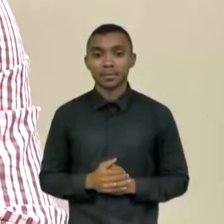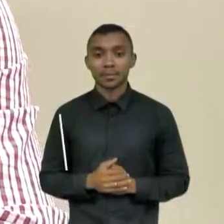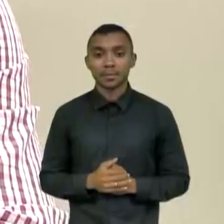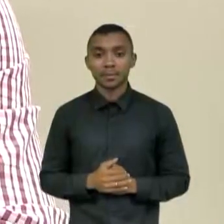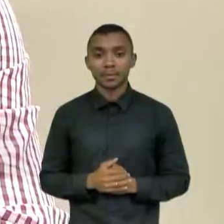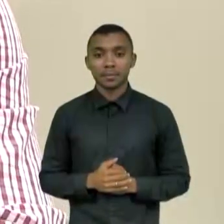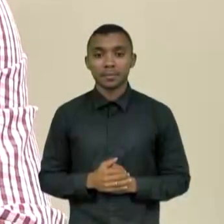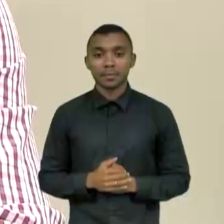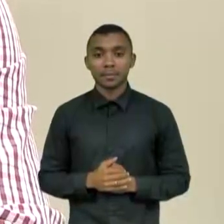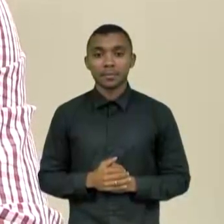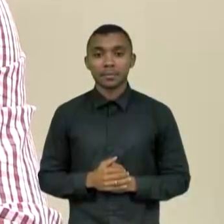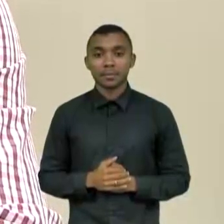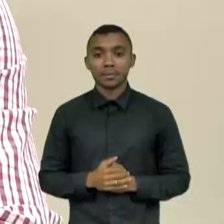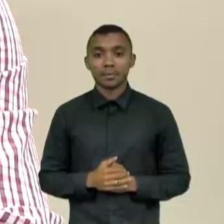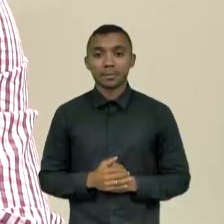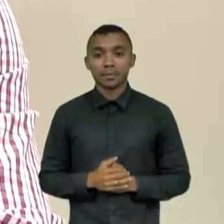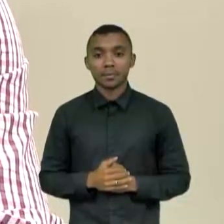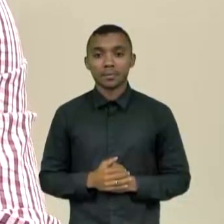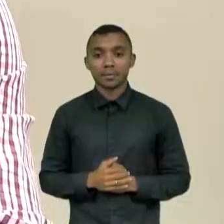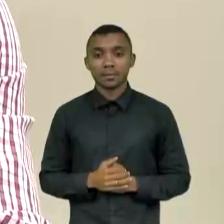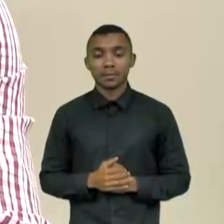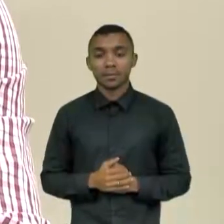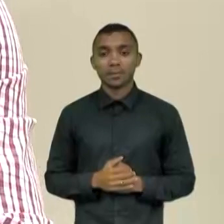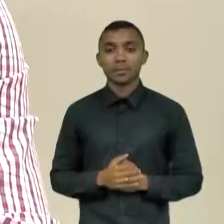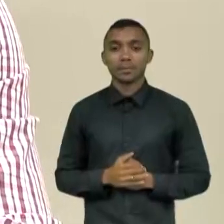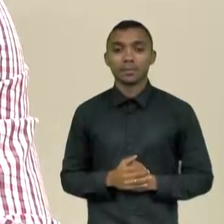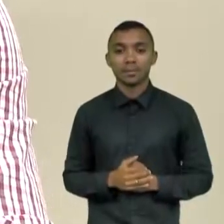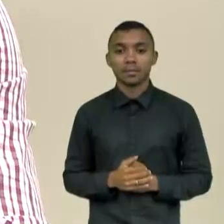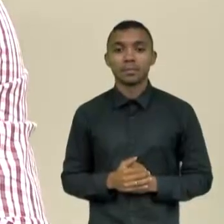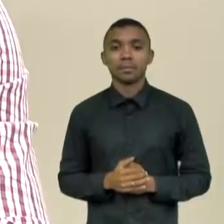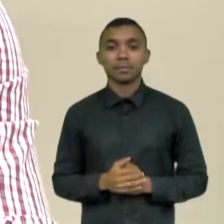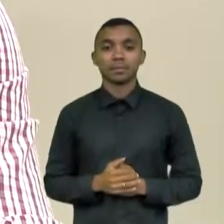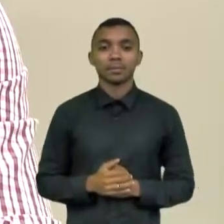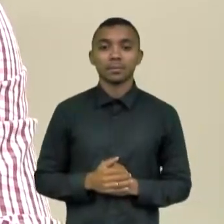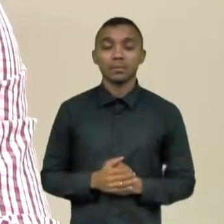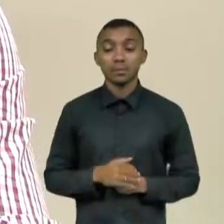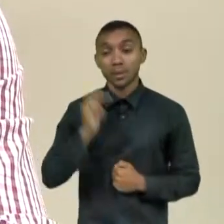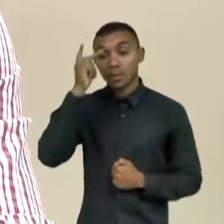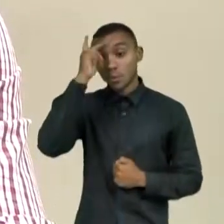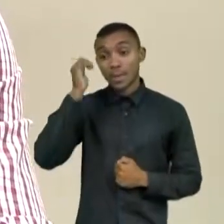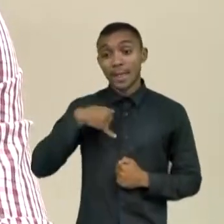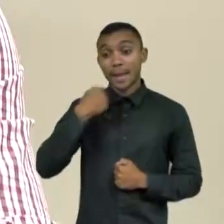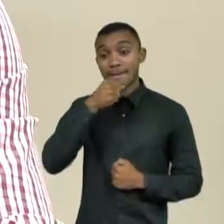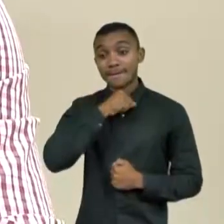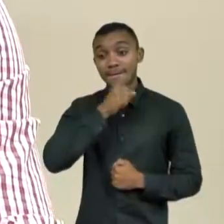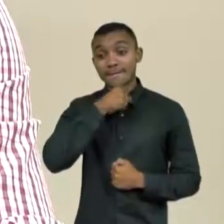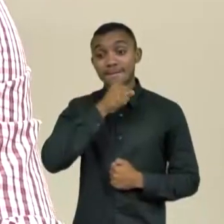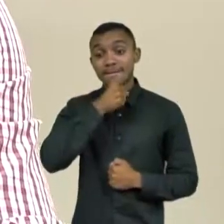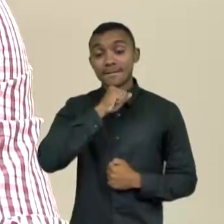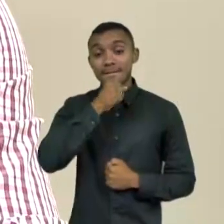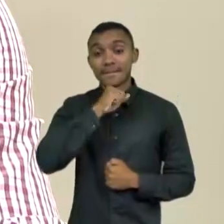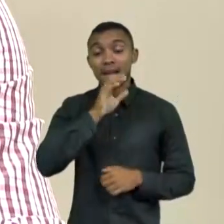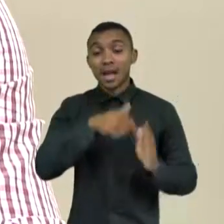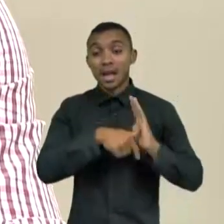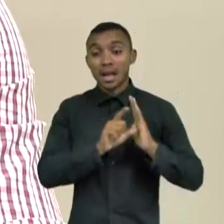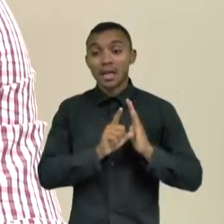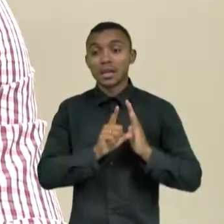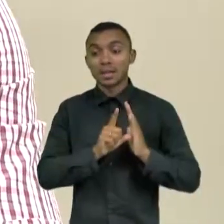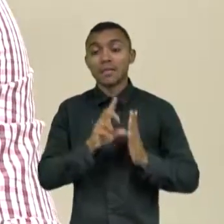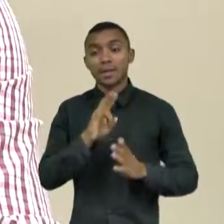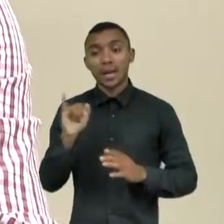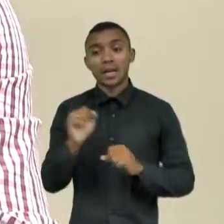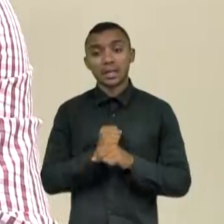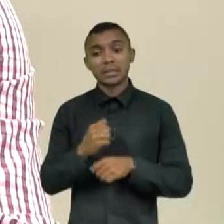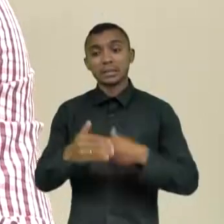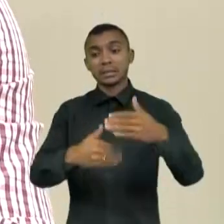nascimento, a gente vai ver essa pirâmide etária aí aumentando o número de pessoas idosas, o número de pessoas que vão estar mais aposentadas daqui a alguns anos.